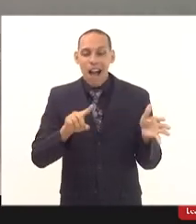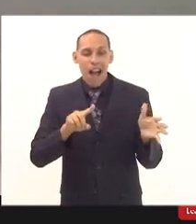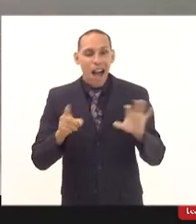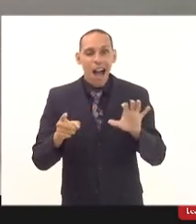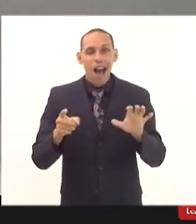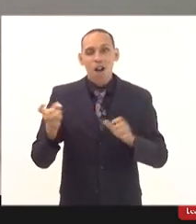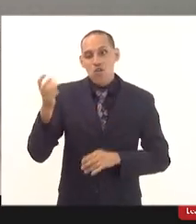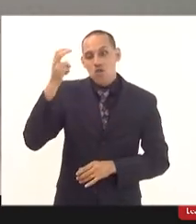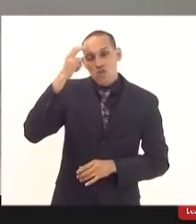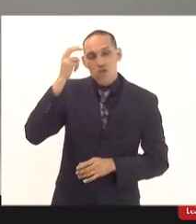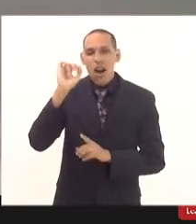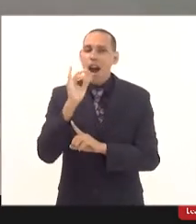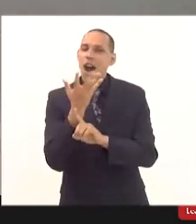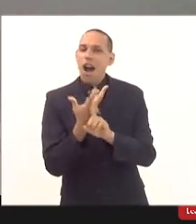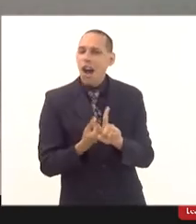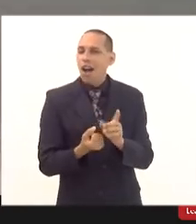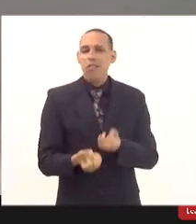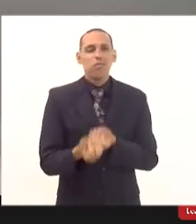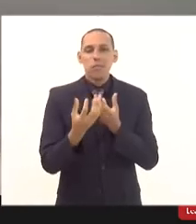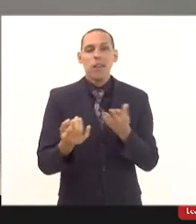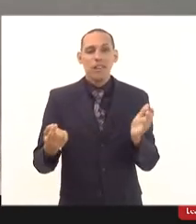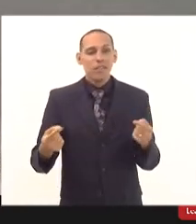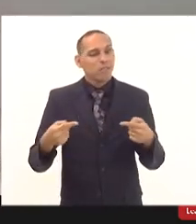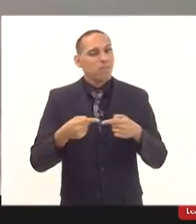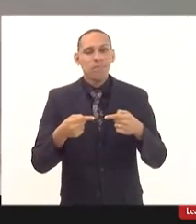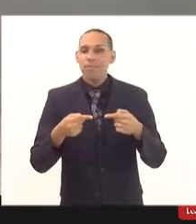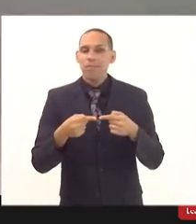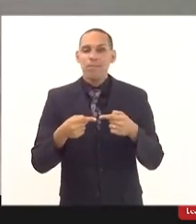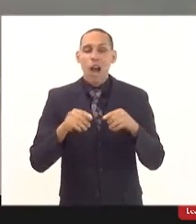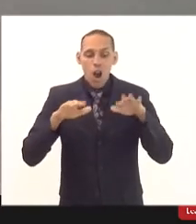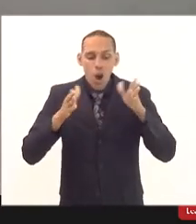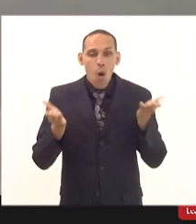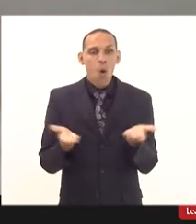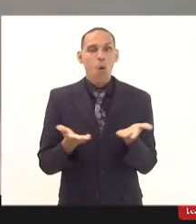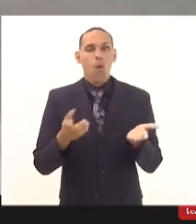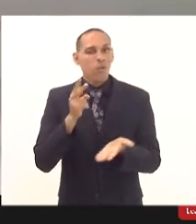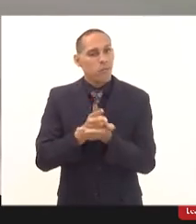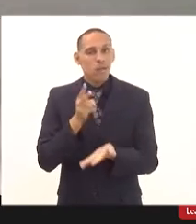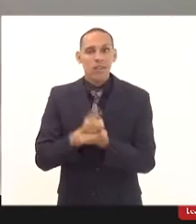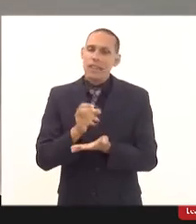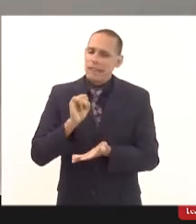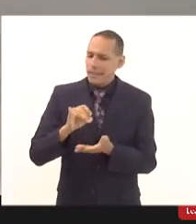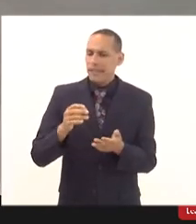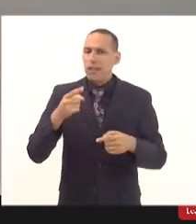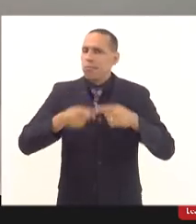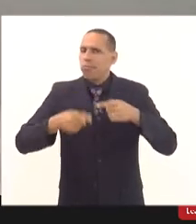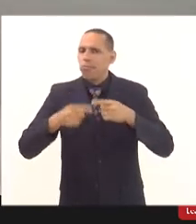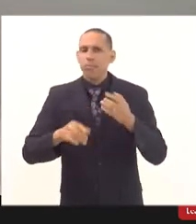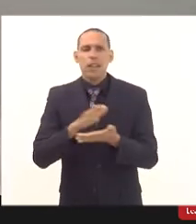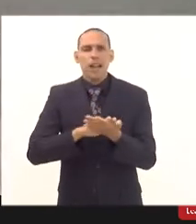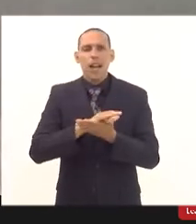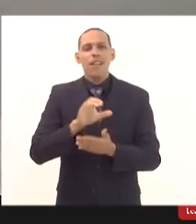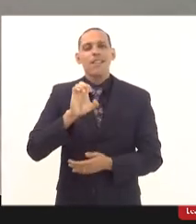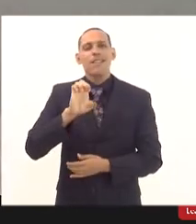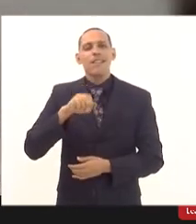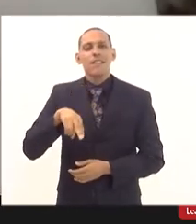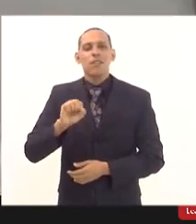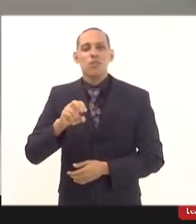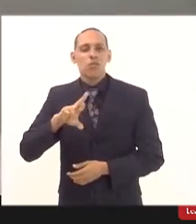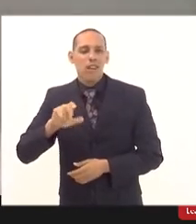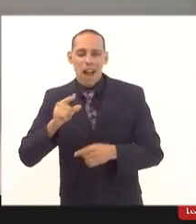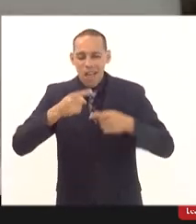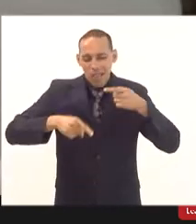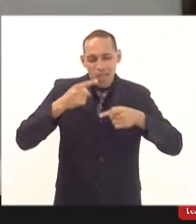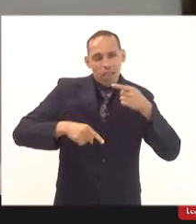a cultura a arte EA informação e essa rádio continua ser isso hoje desde que lhe permitam sem a censura que eu tenho conhecimento